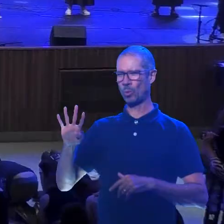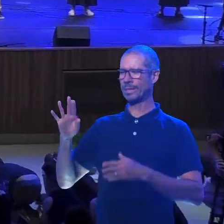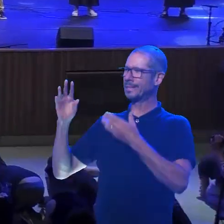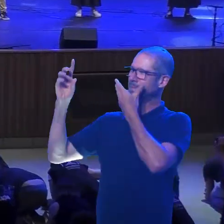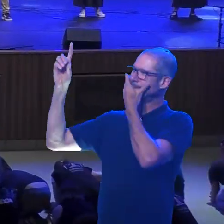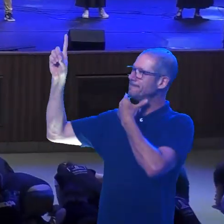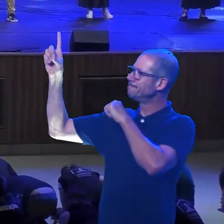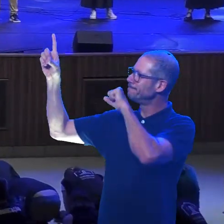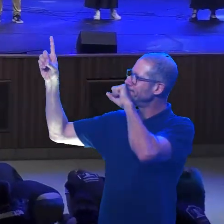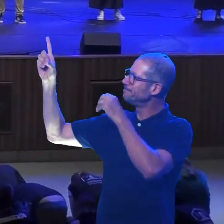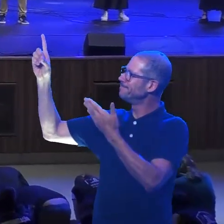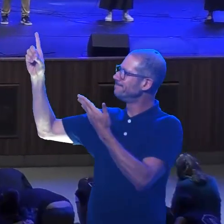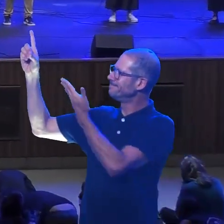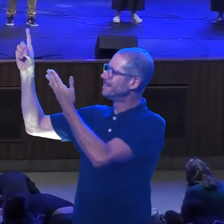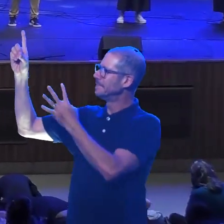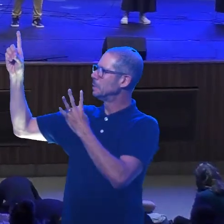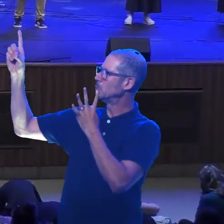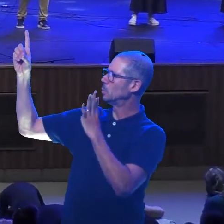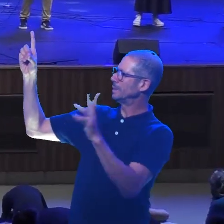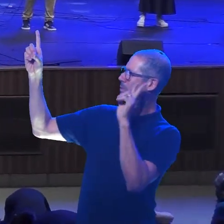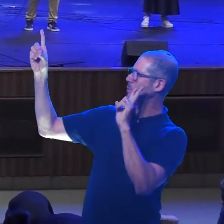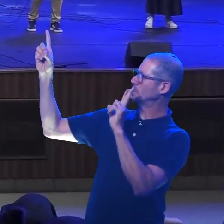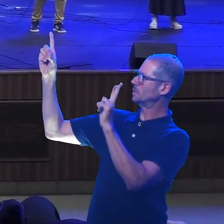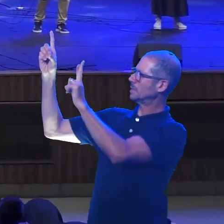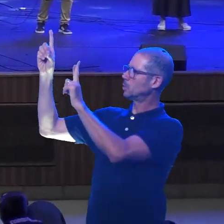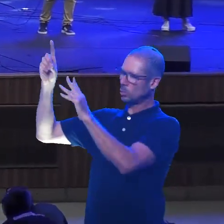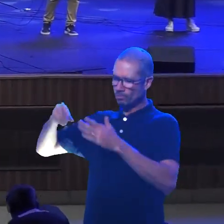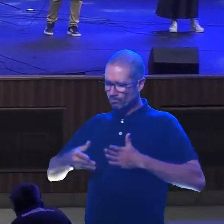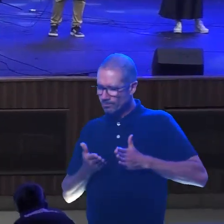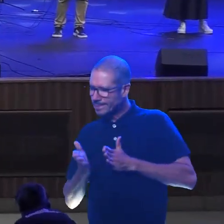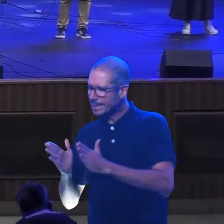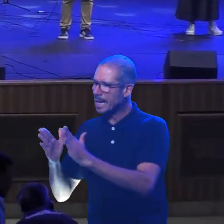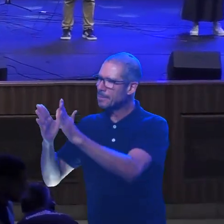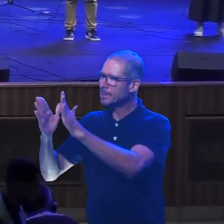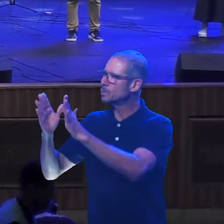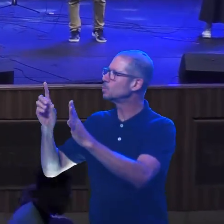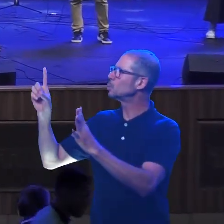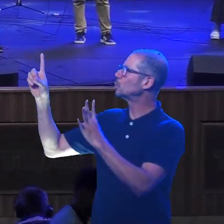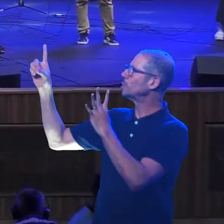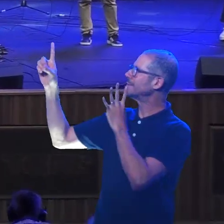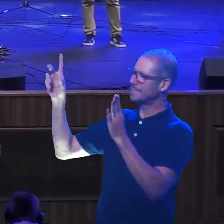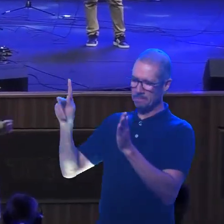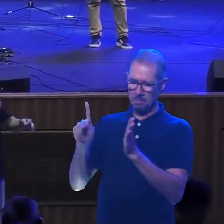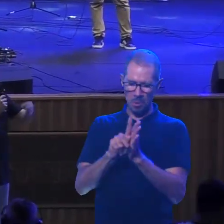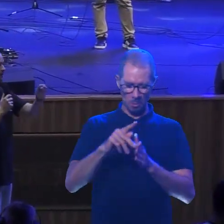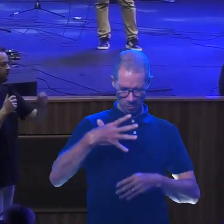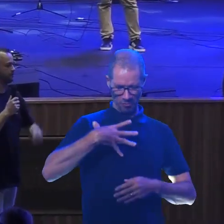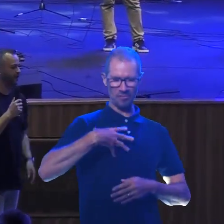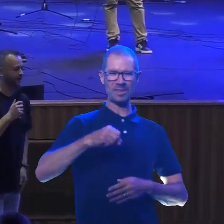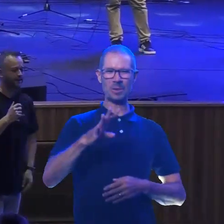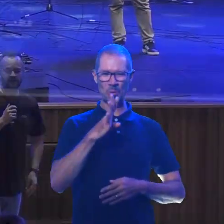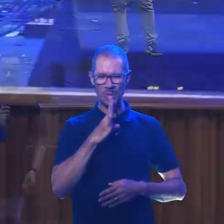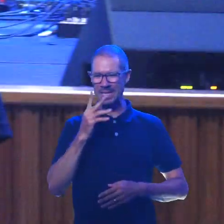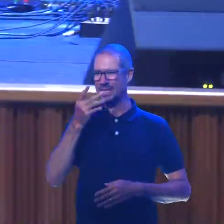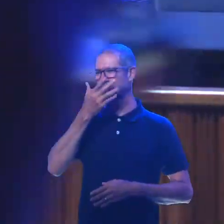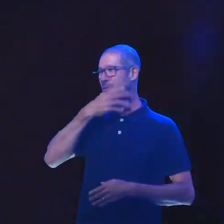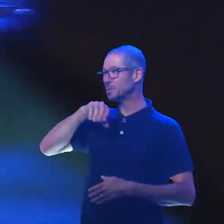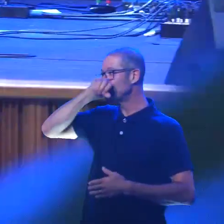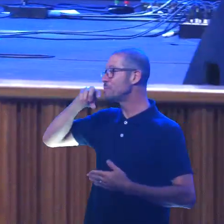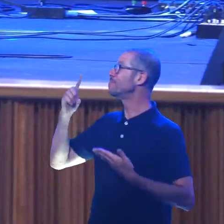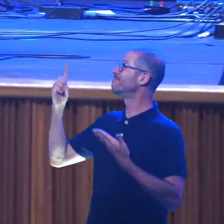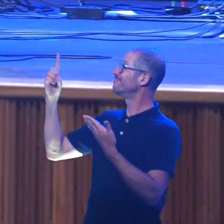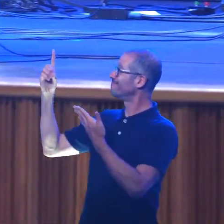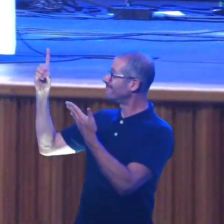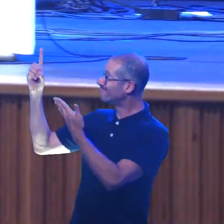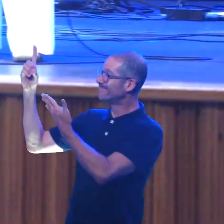aqui. Não conheceram ao Senhor, e o único caminho para conhecermos ao Senhor é através do seu próprio Filho. Quem conhece o Filho conhece o Pai. Ele